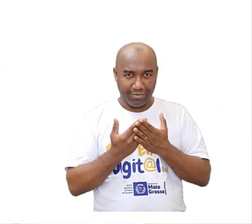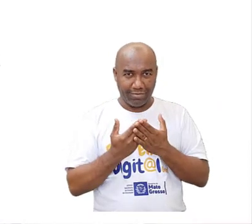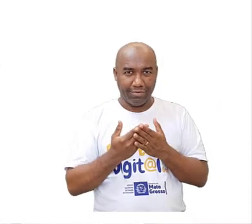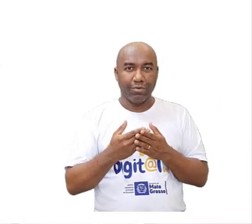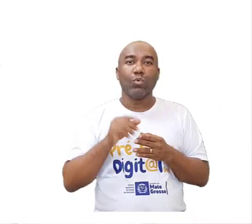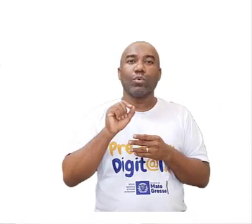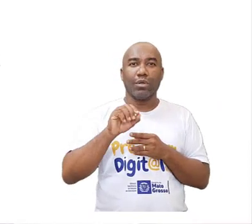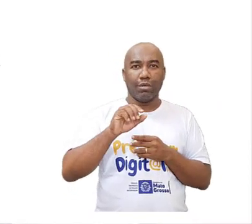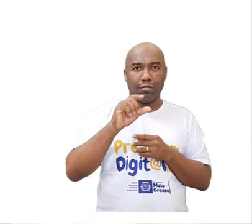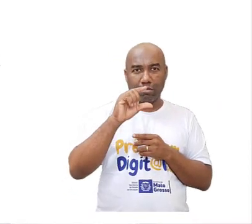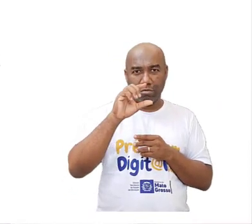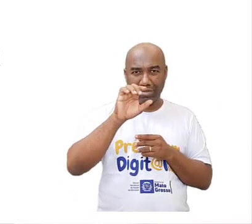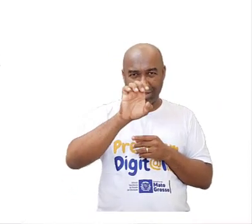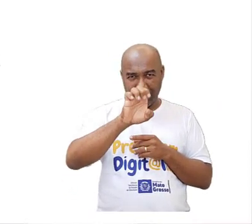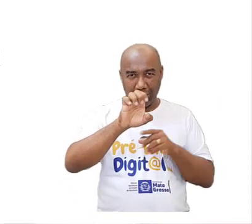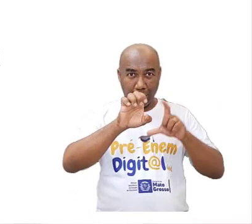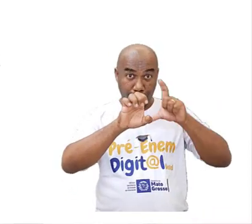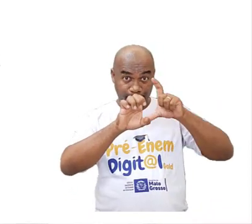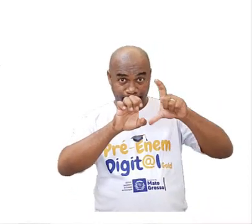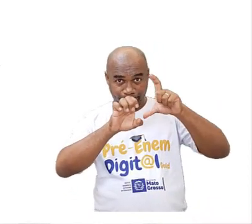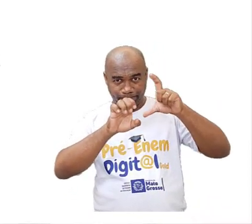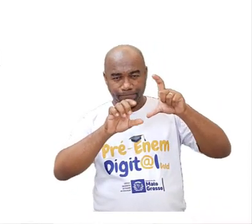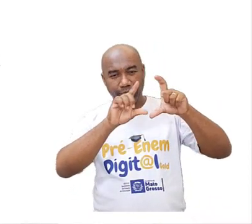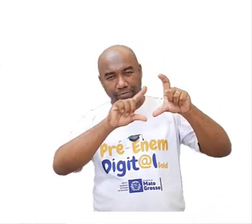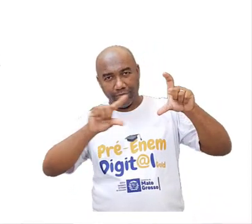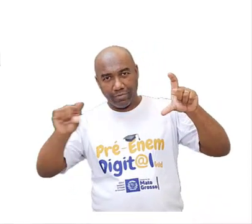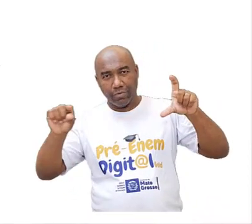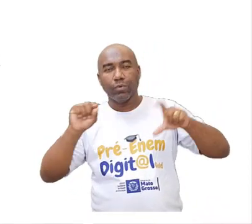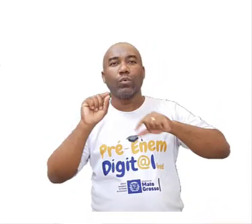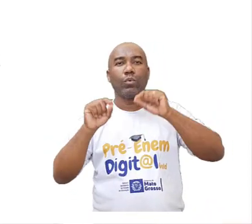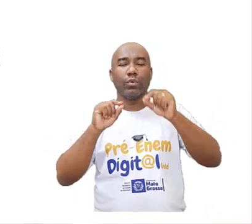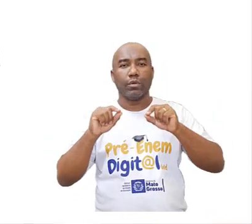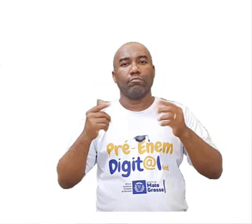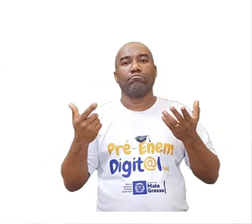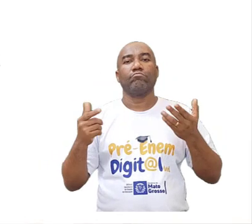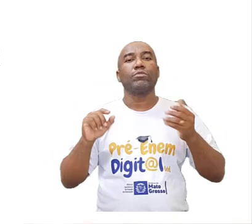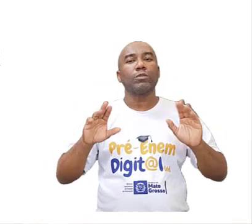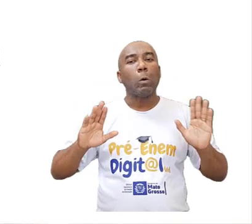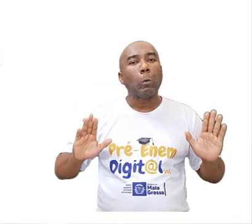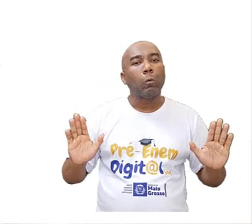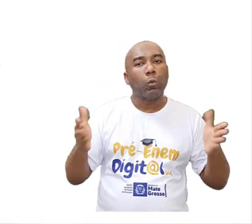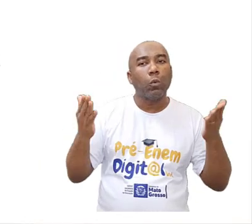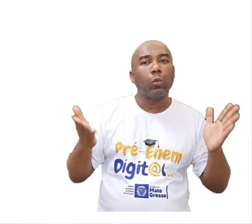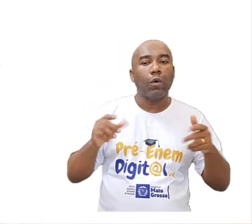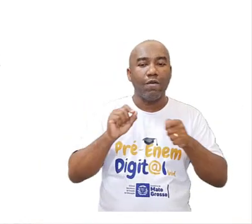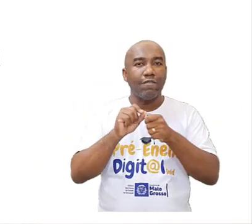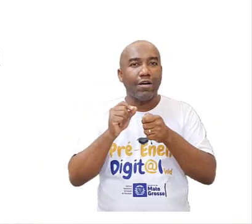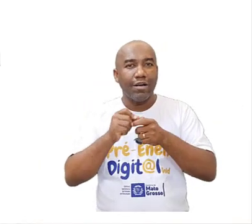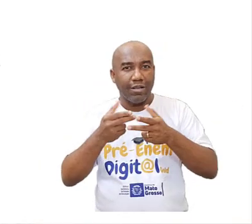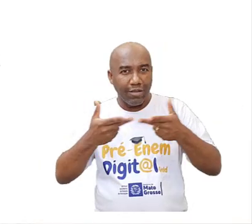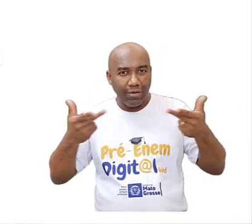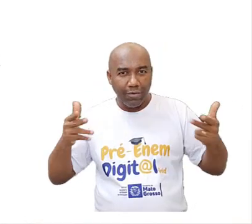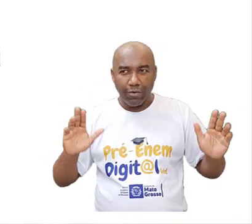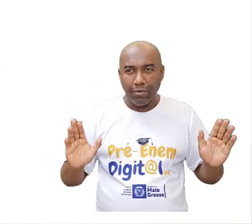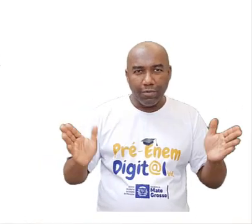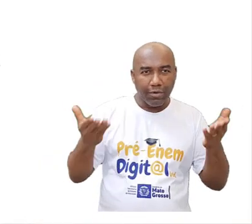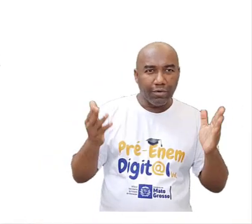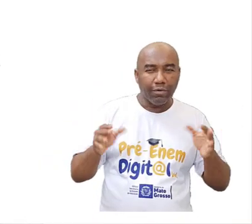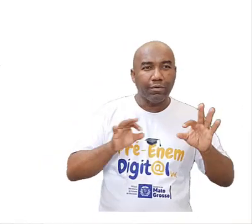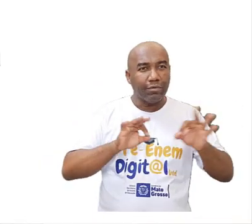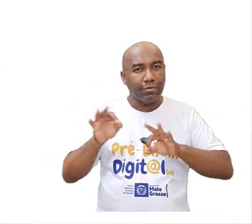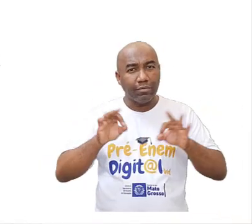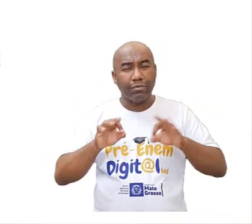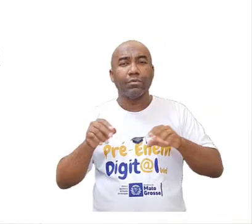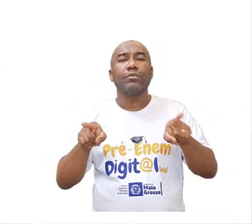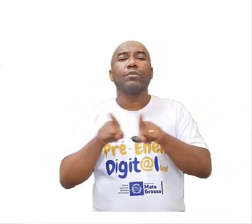letra maiúscula e depois tem um verbo, percebeu? O verbo é promova. Então, escola é o agente e logo em